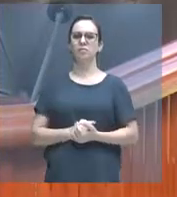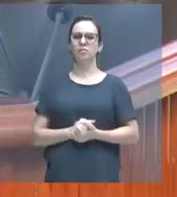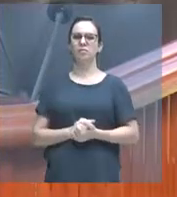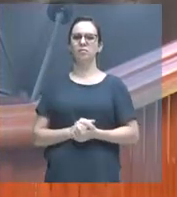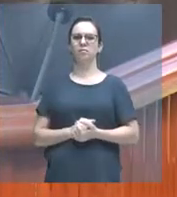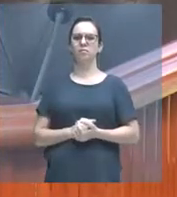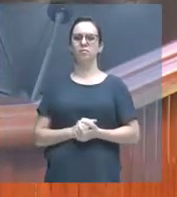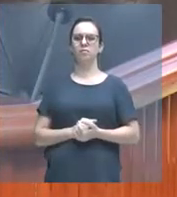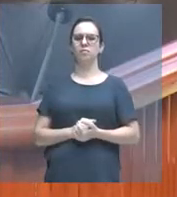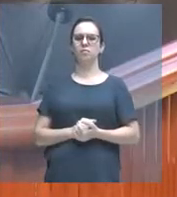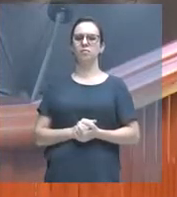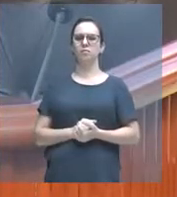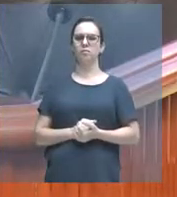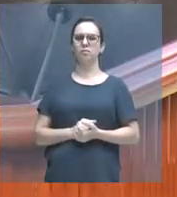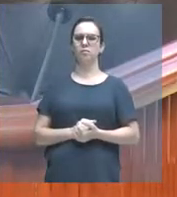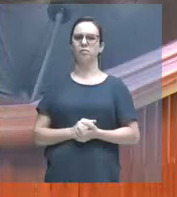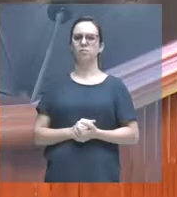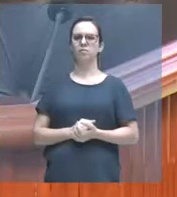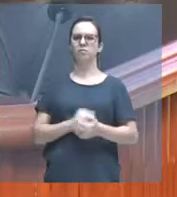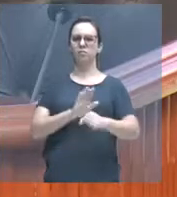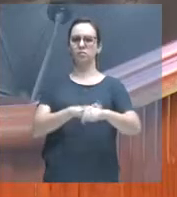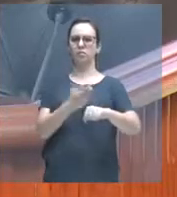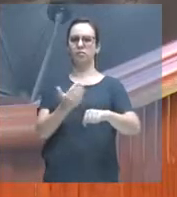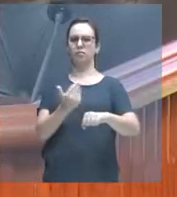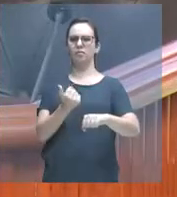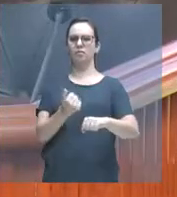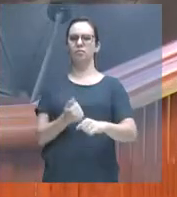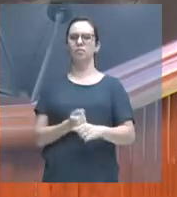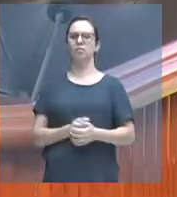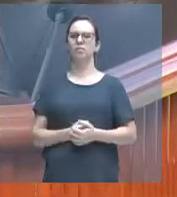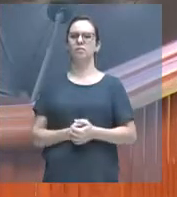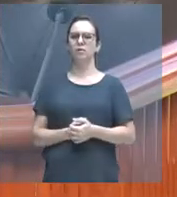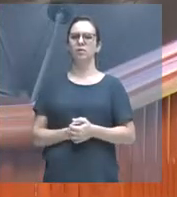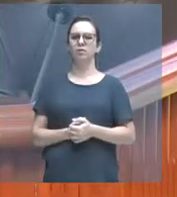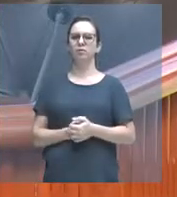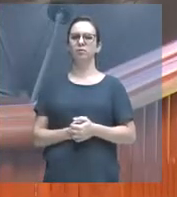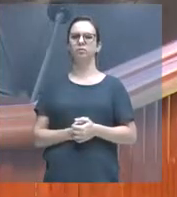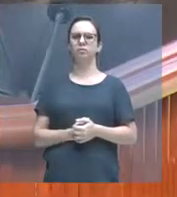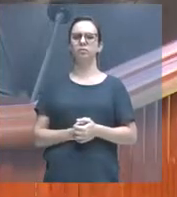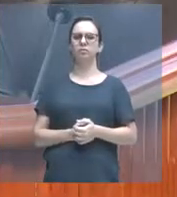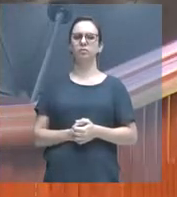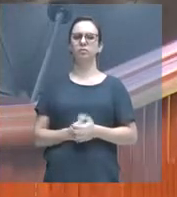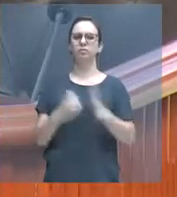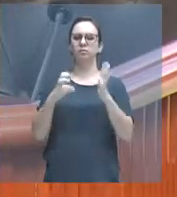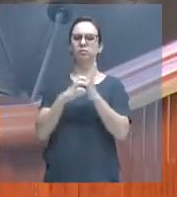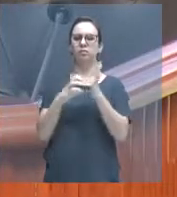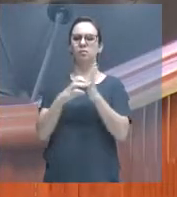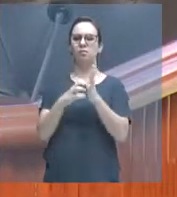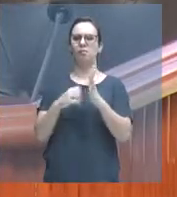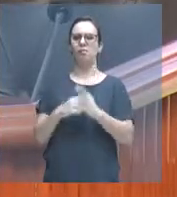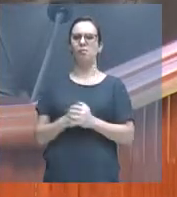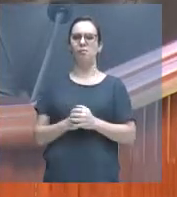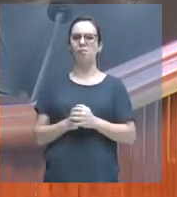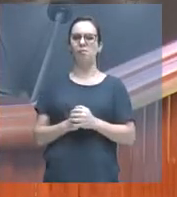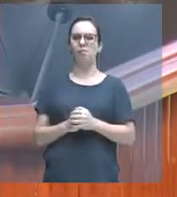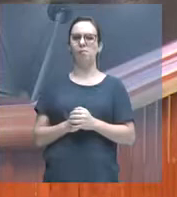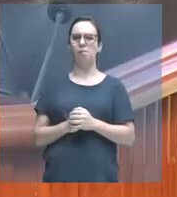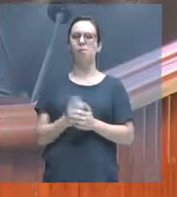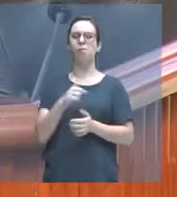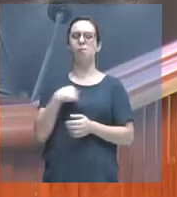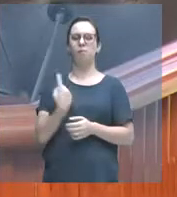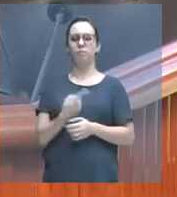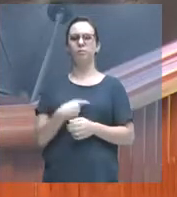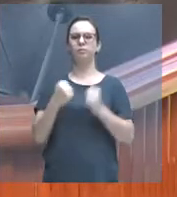a sessão, vamos convidar então o grupo Outro Lado da Banda para ouvirmos com